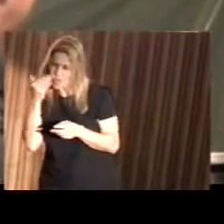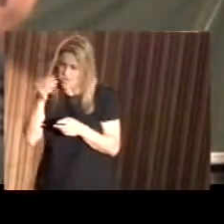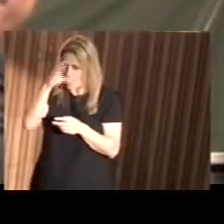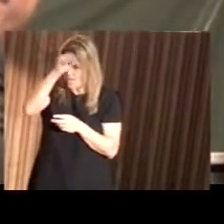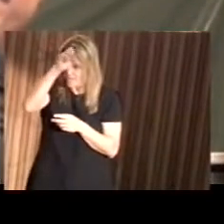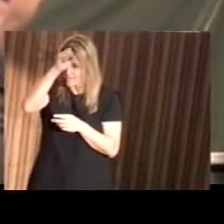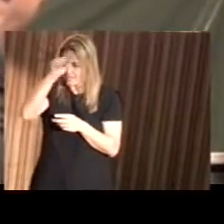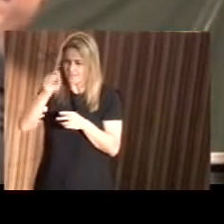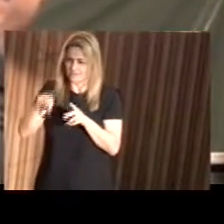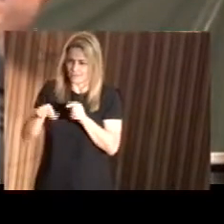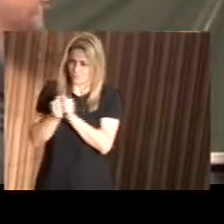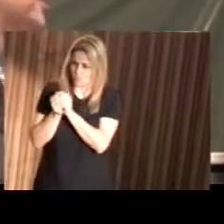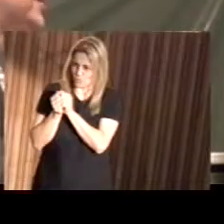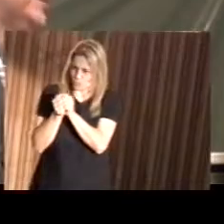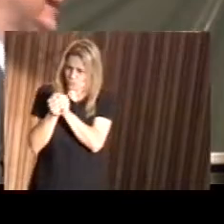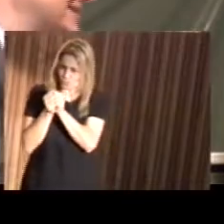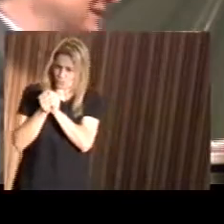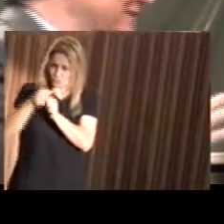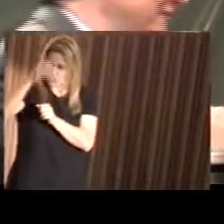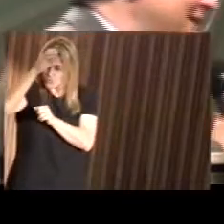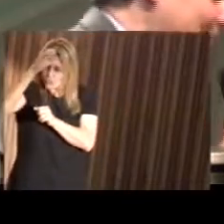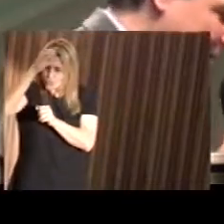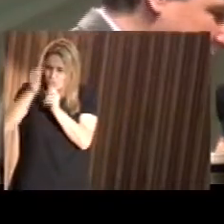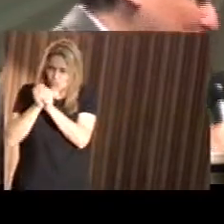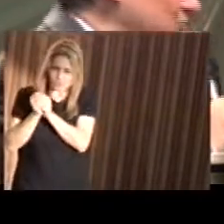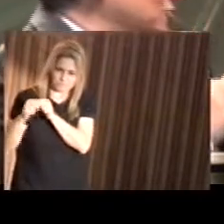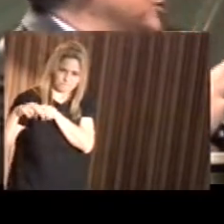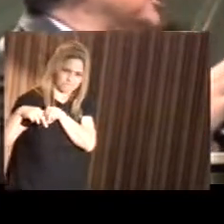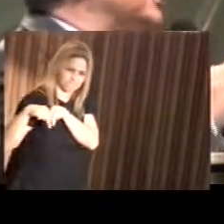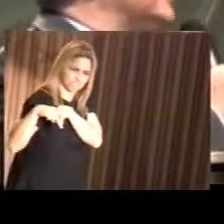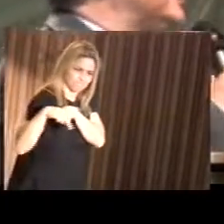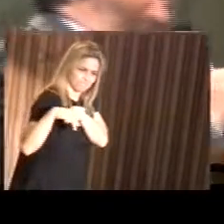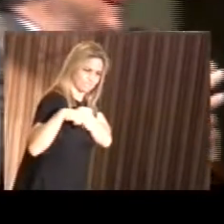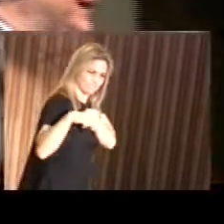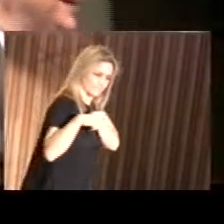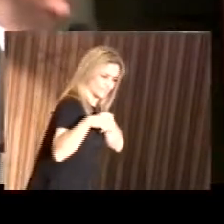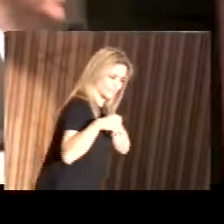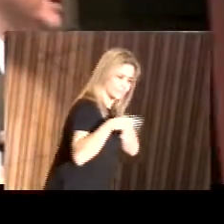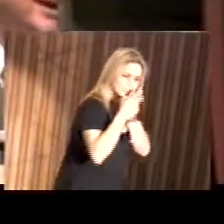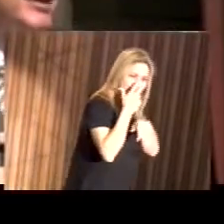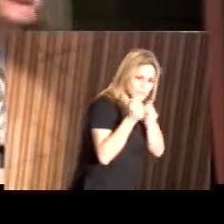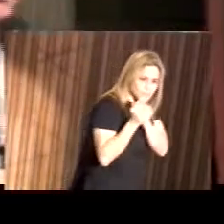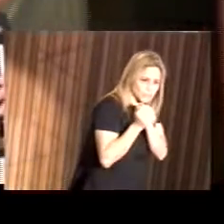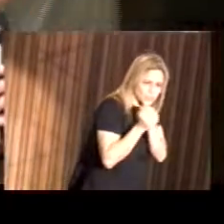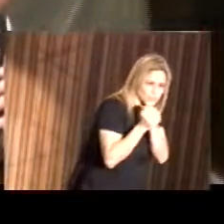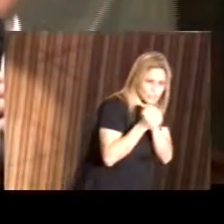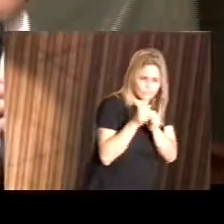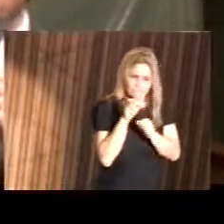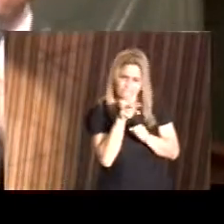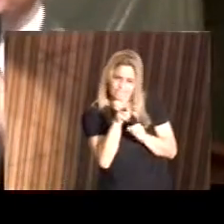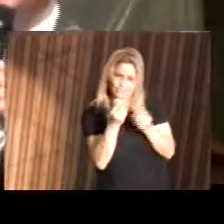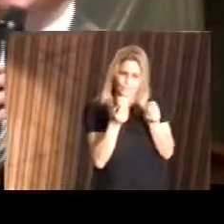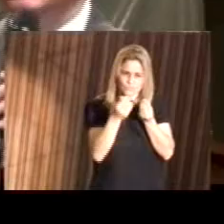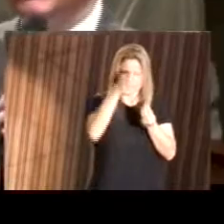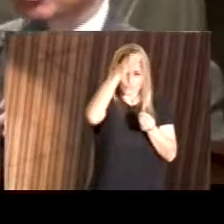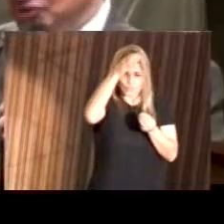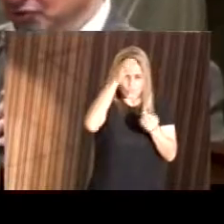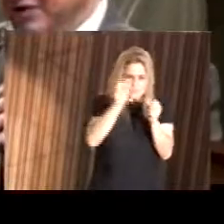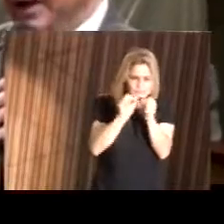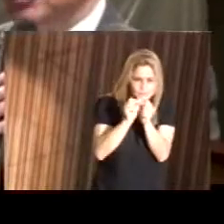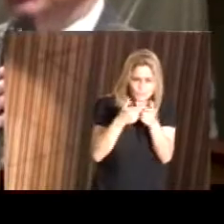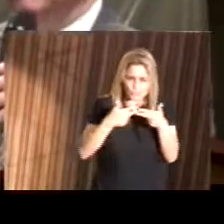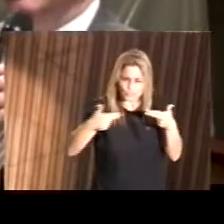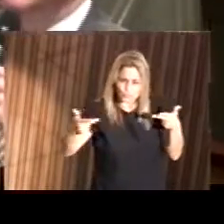estava na casa dele. E com certeza ele vira Abraão construir os seus altares, ele vira o momento em que